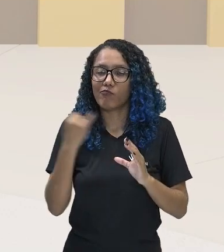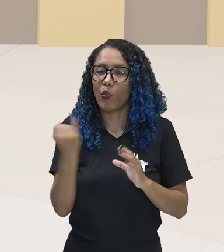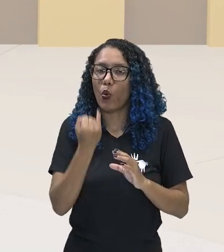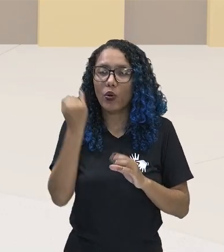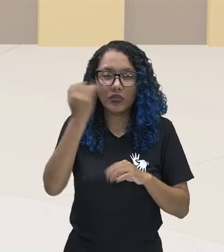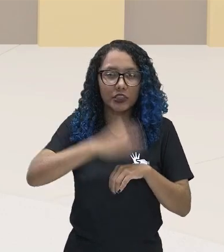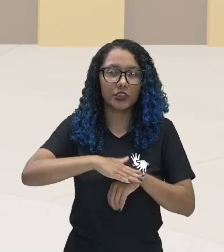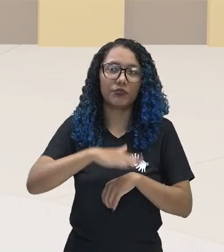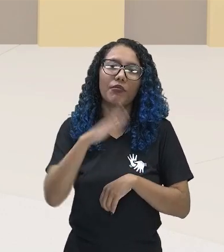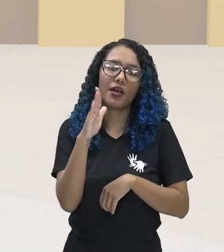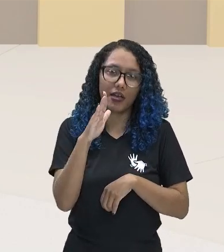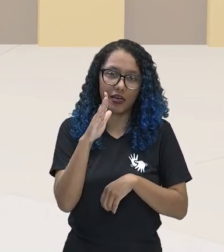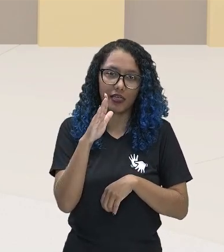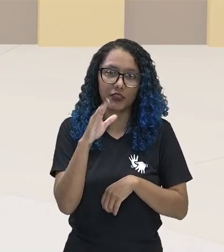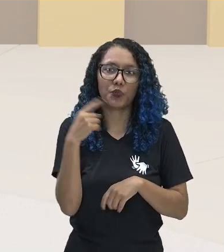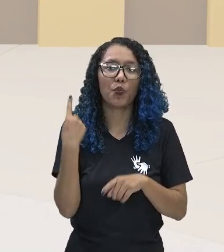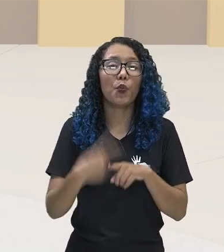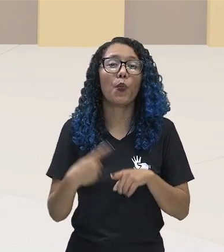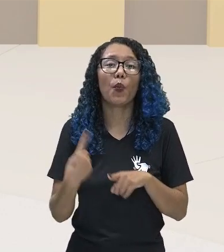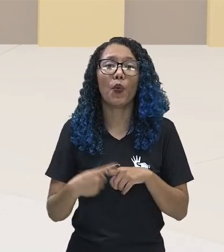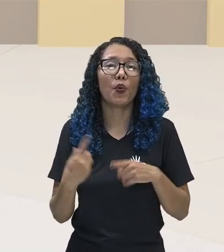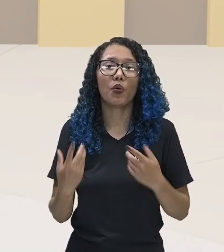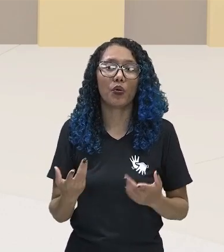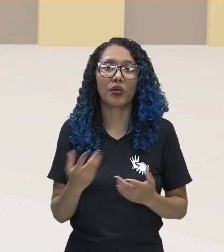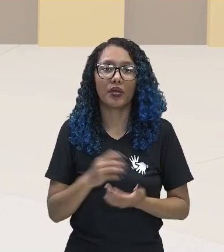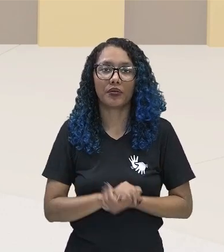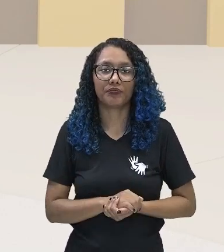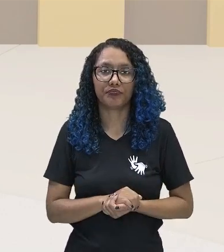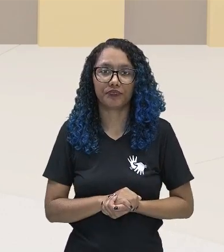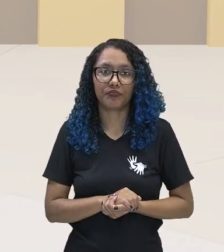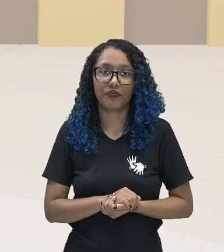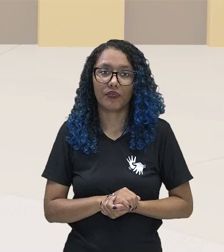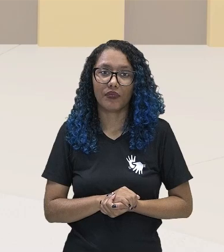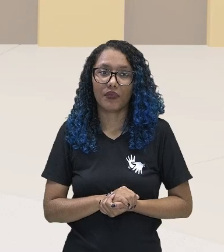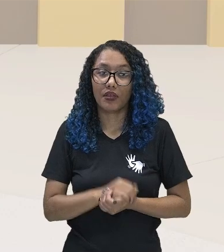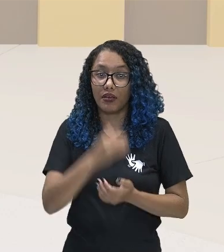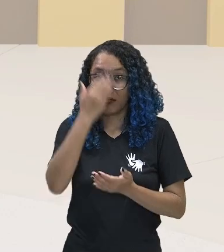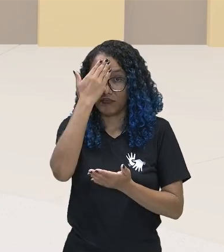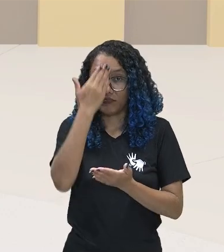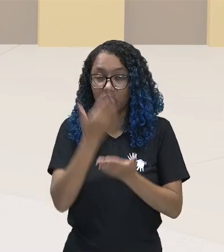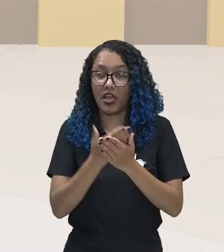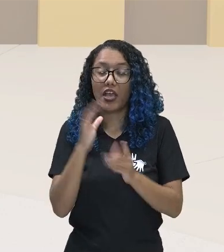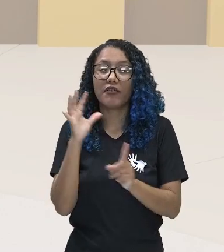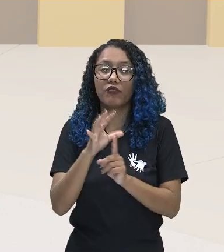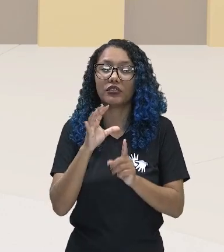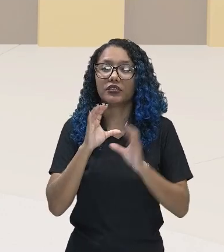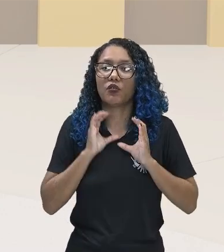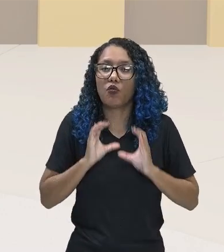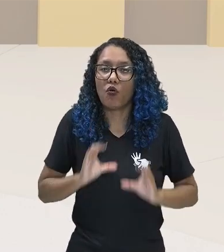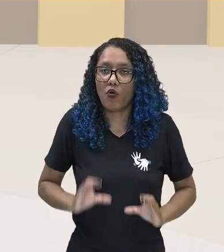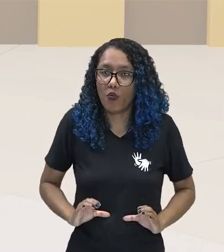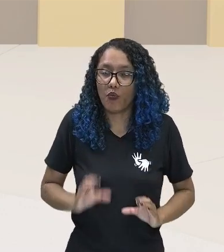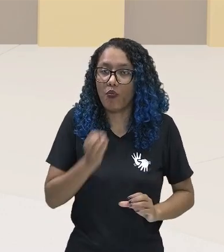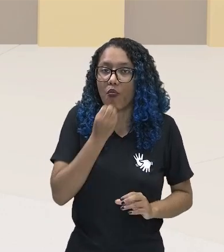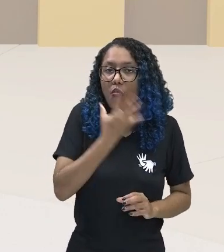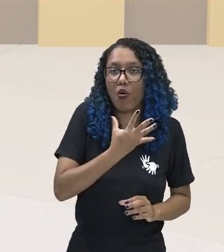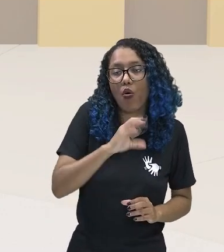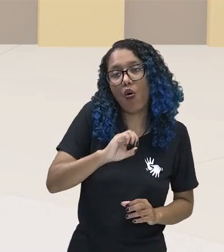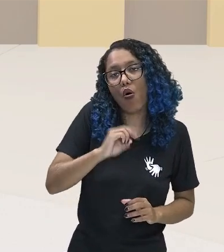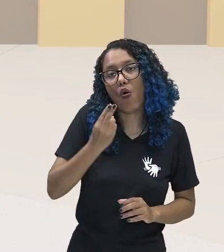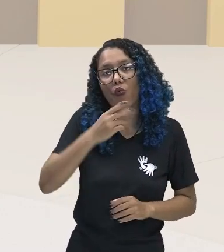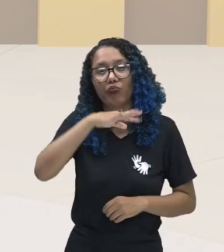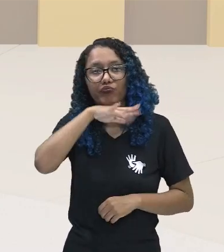importantes, já que elas decidem quais comportamentos são considerados positivos e quais são